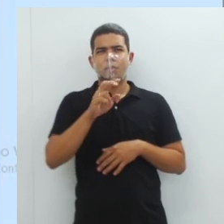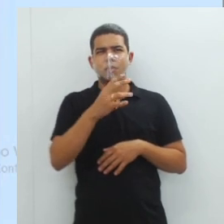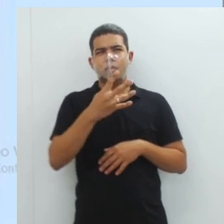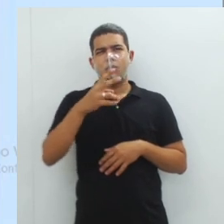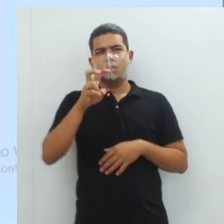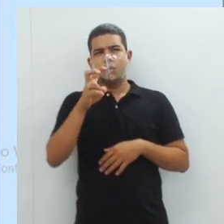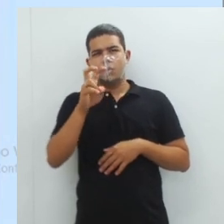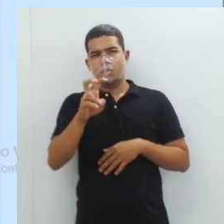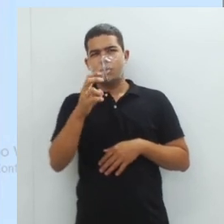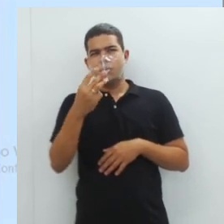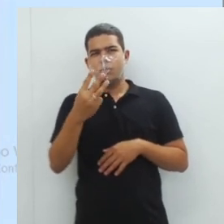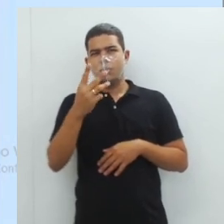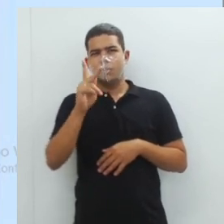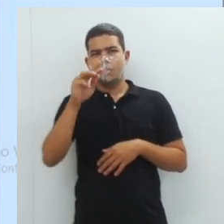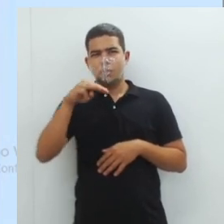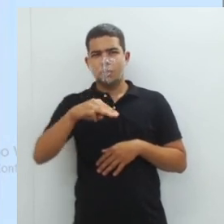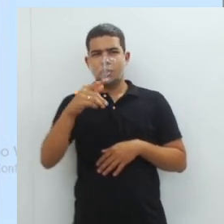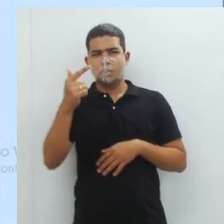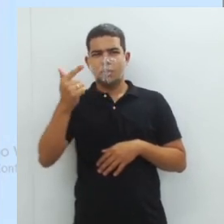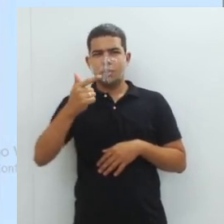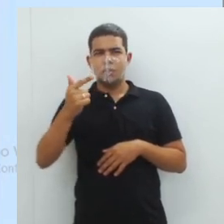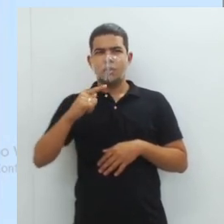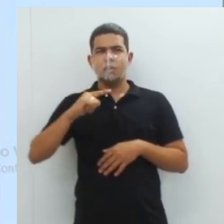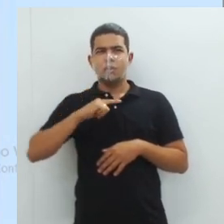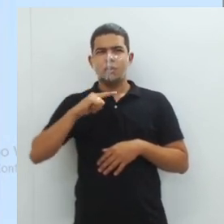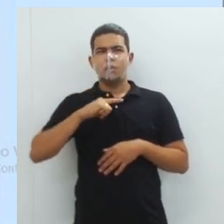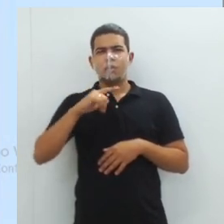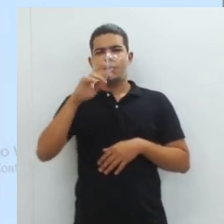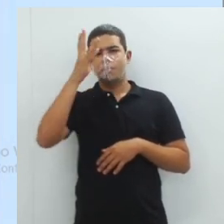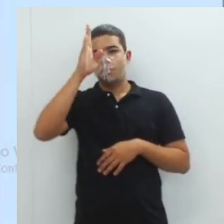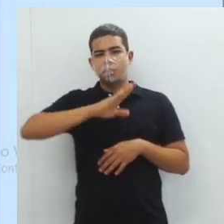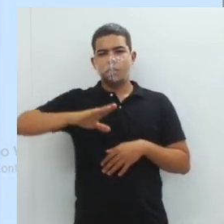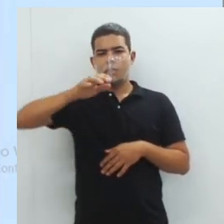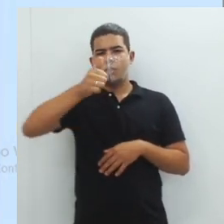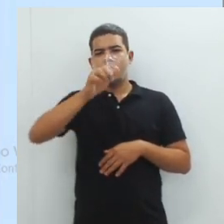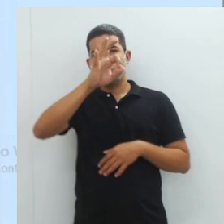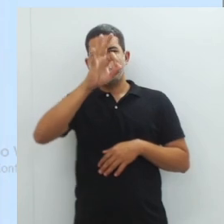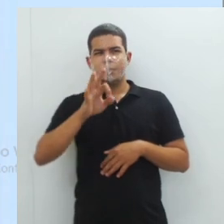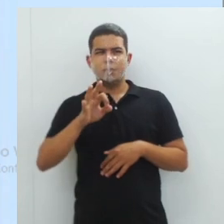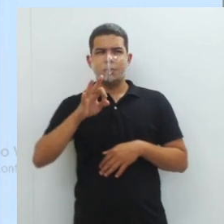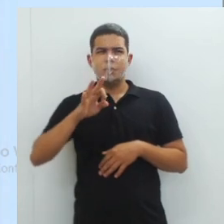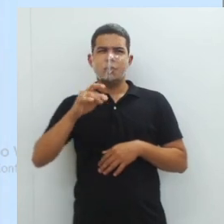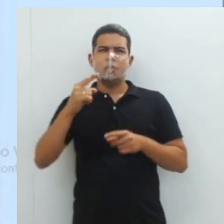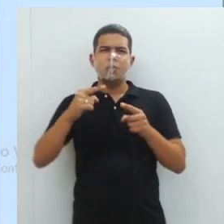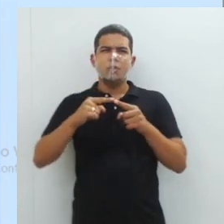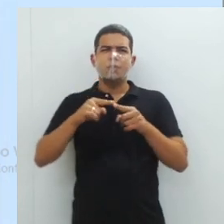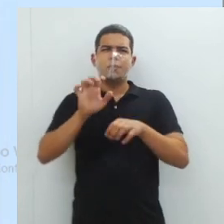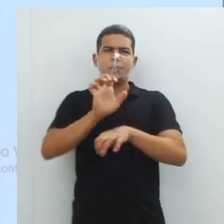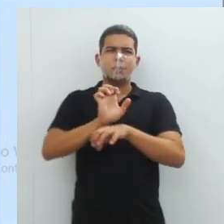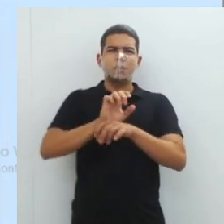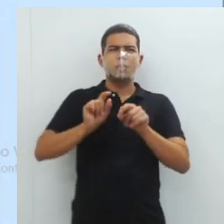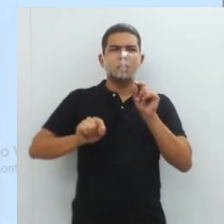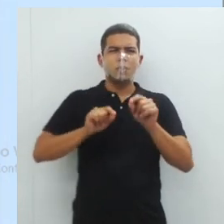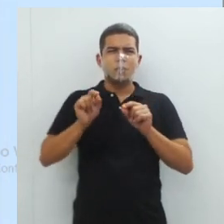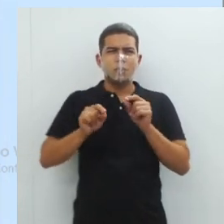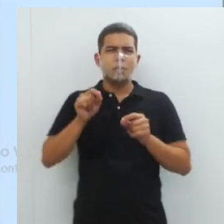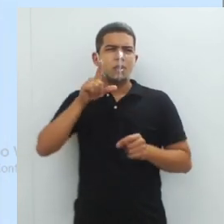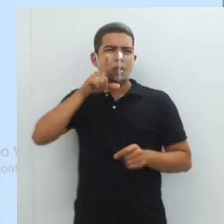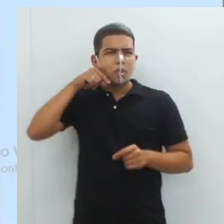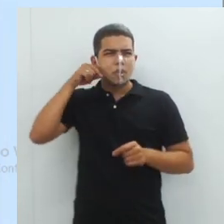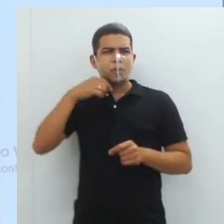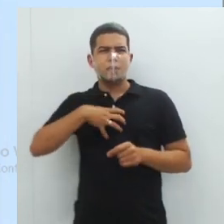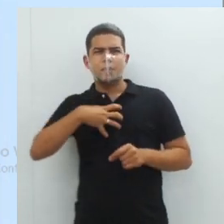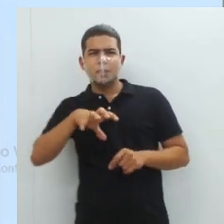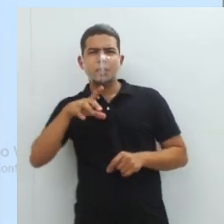844.453 km², que é equivalente a 11% do território nacional, e engloba os estados de Alagoas, Bahia, Ceará,